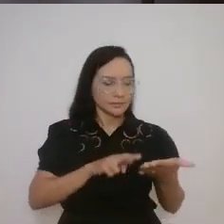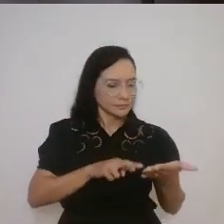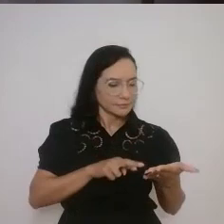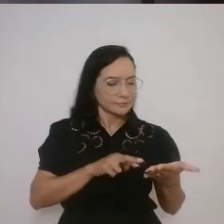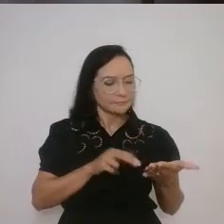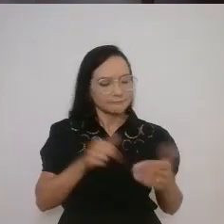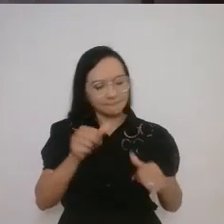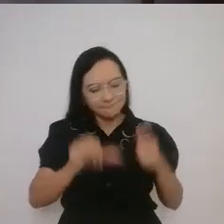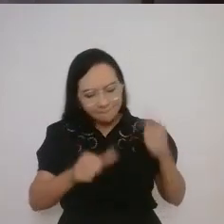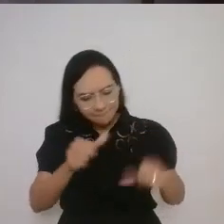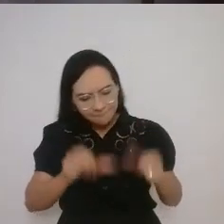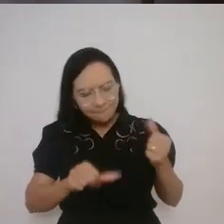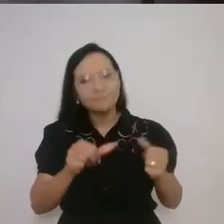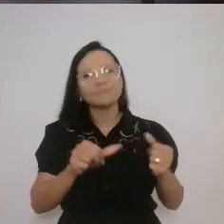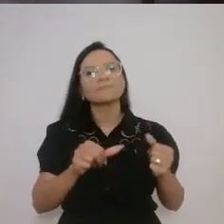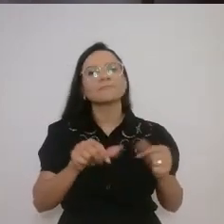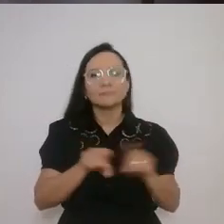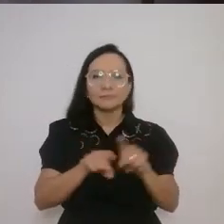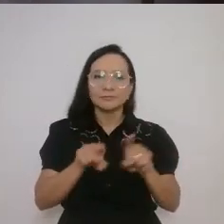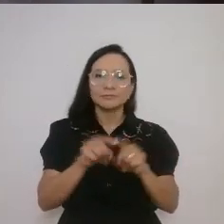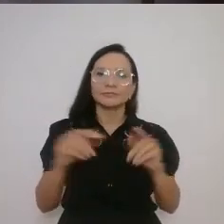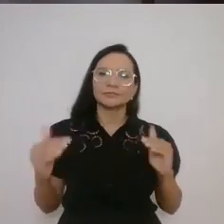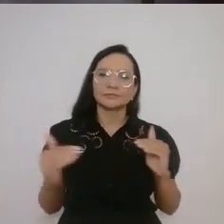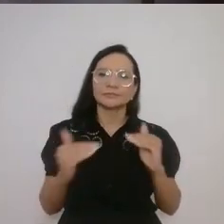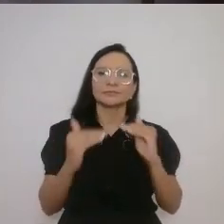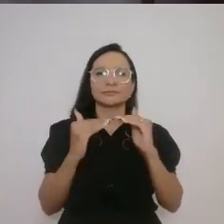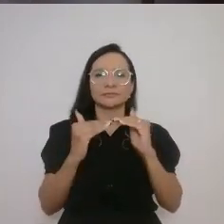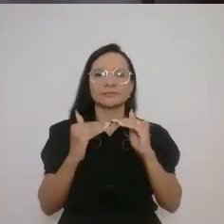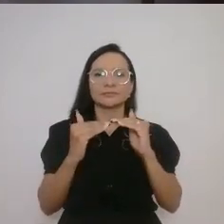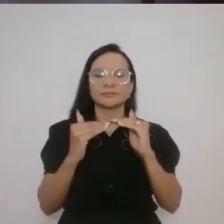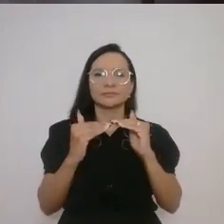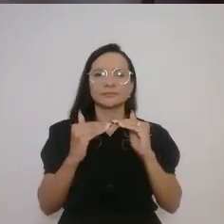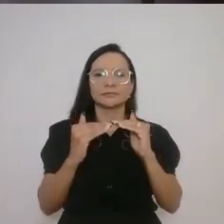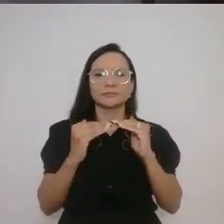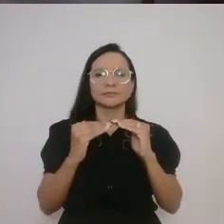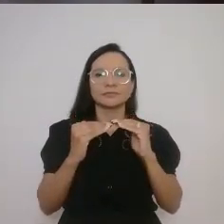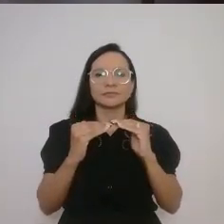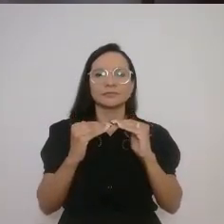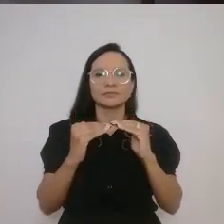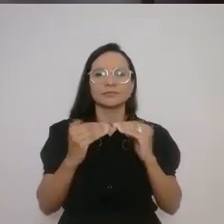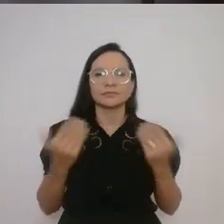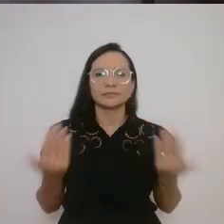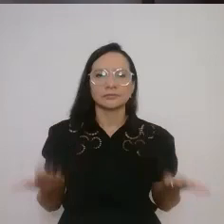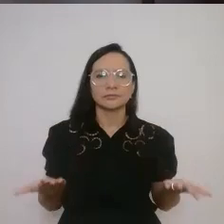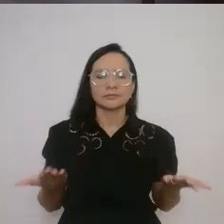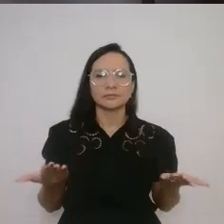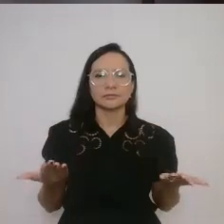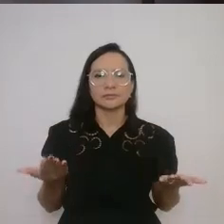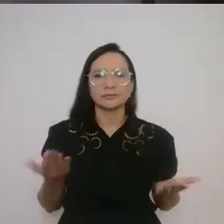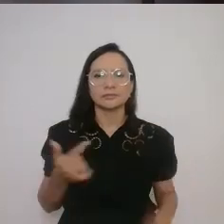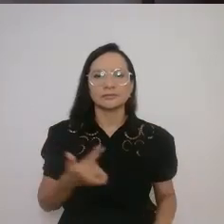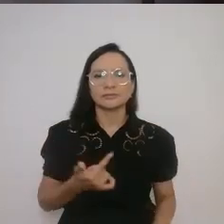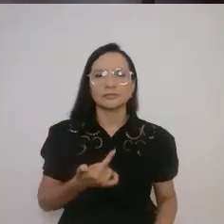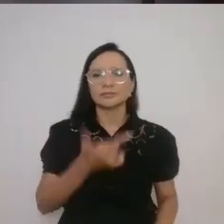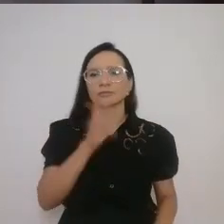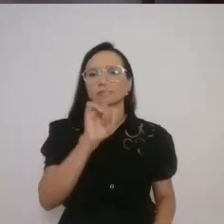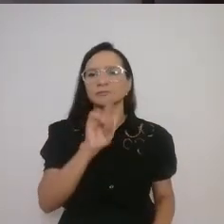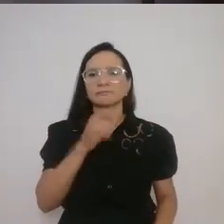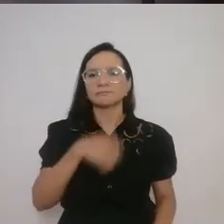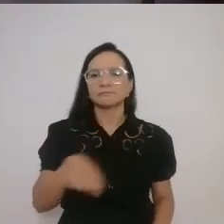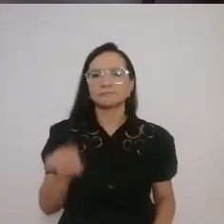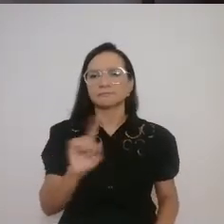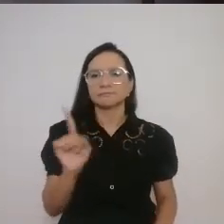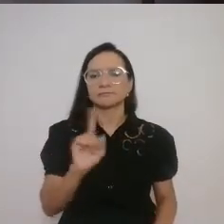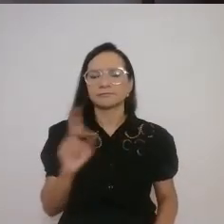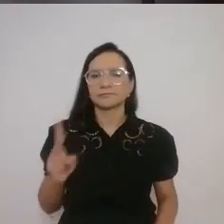mesma questão considerará prejudicada a análise. Não há mais interesse de outro julgador validar